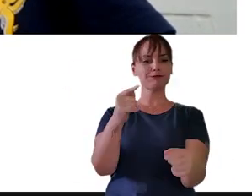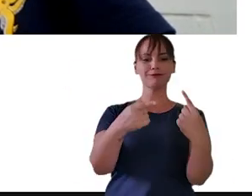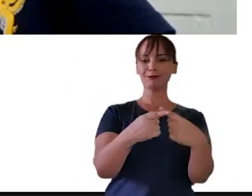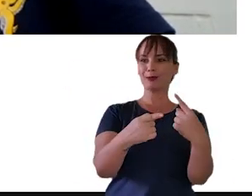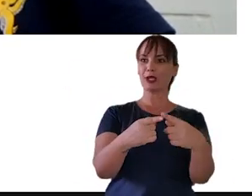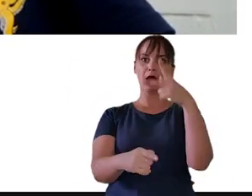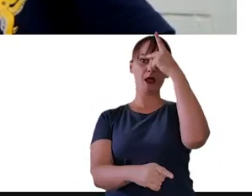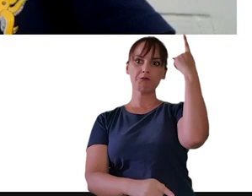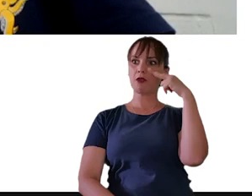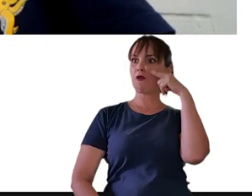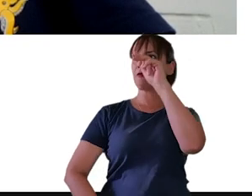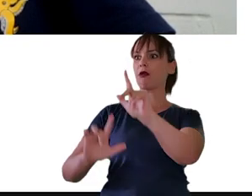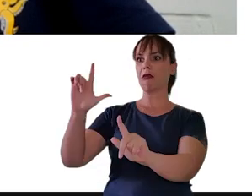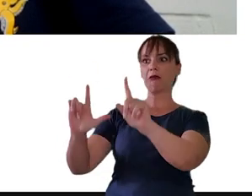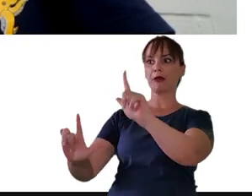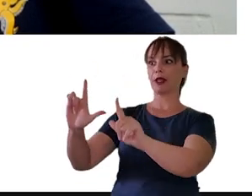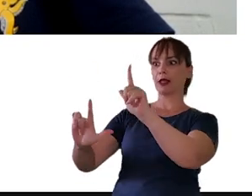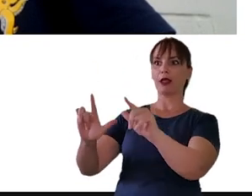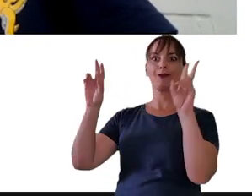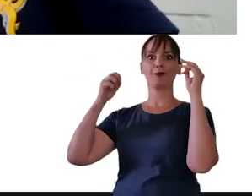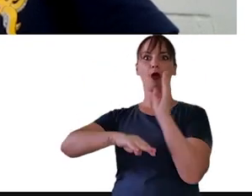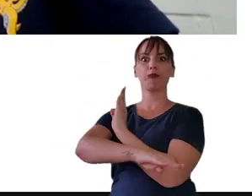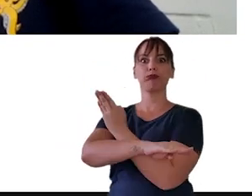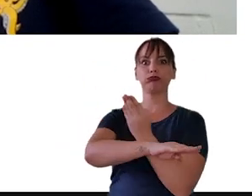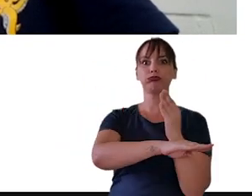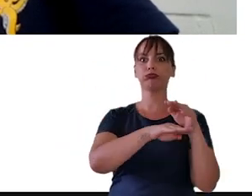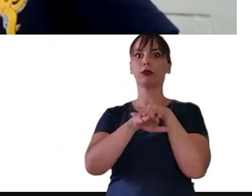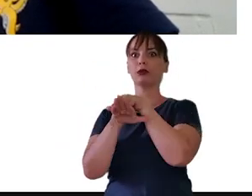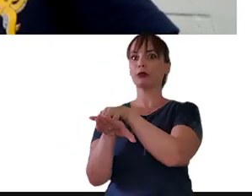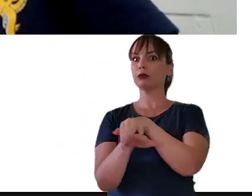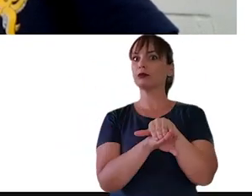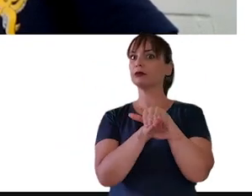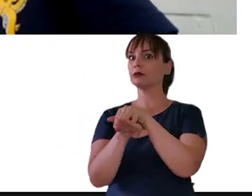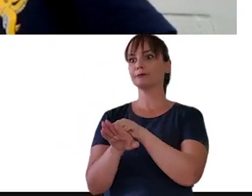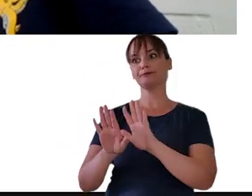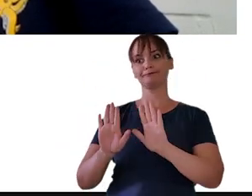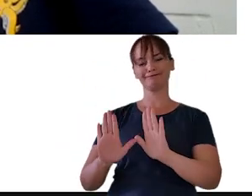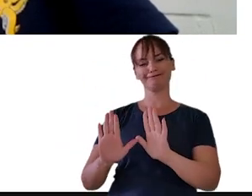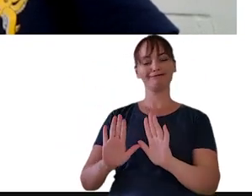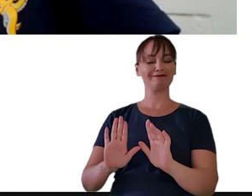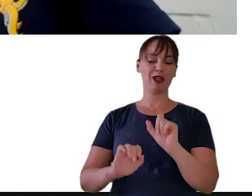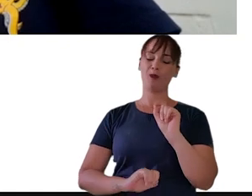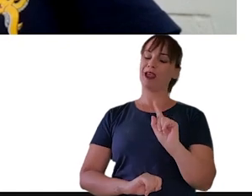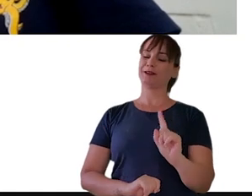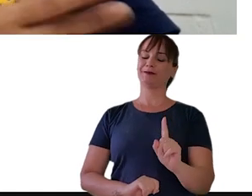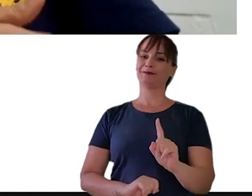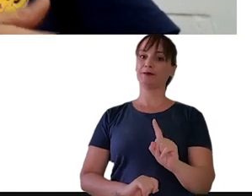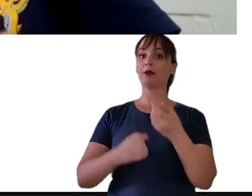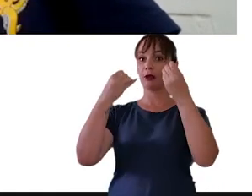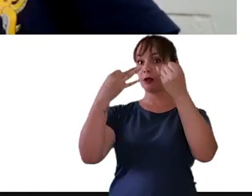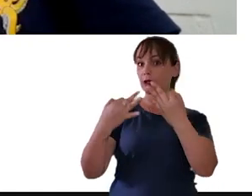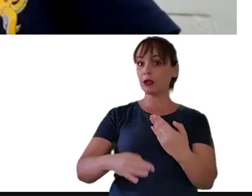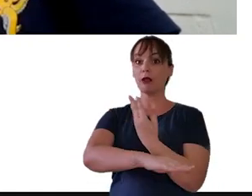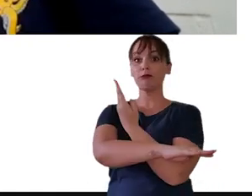pela televisão sobre tubarões, sobre raias, e na verdade não é bem assim, né? Então, explicando